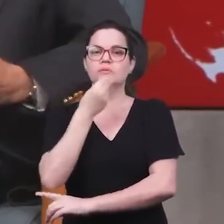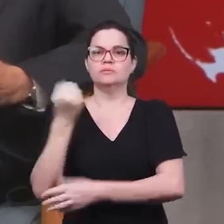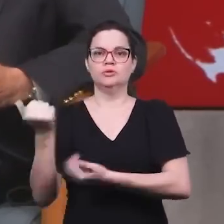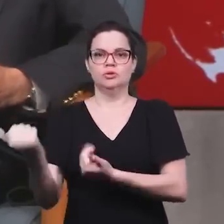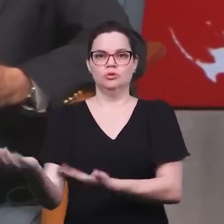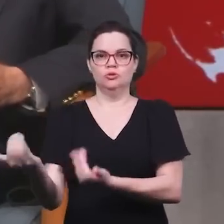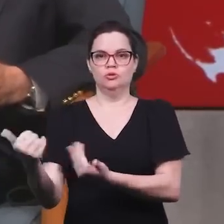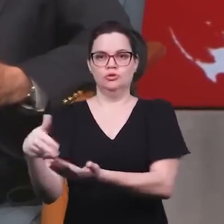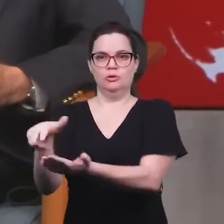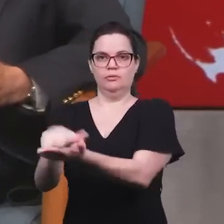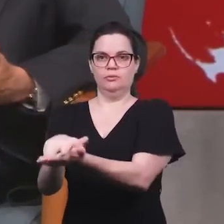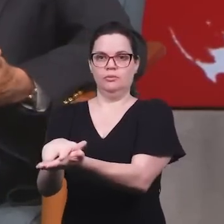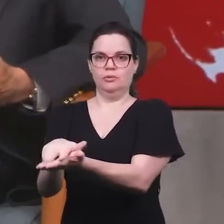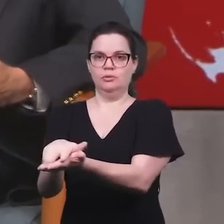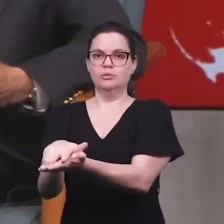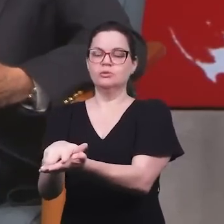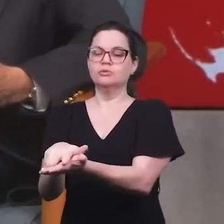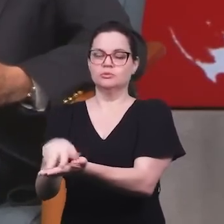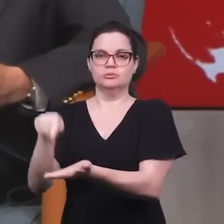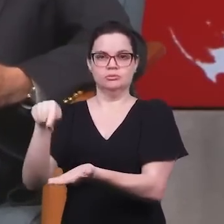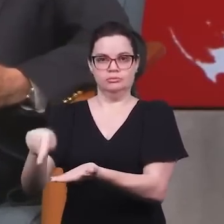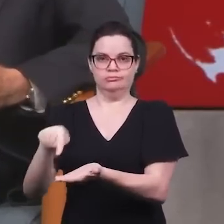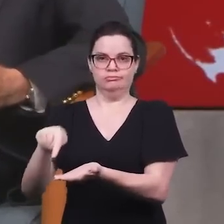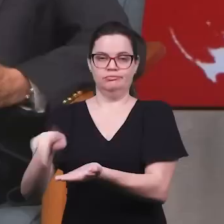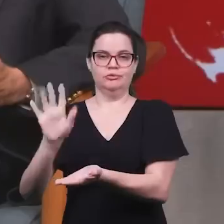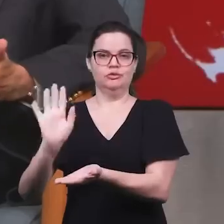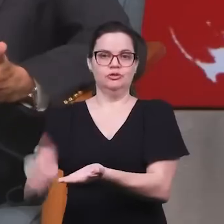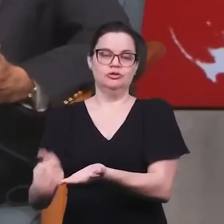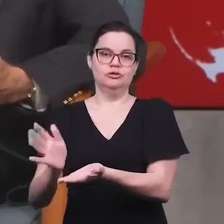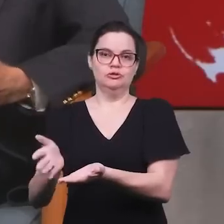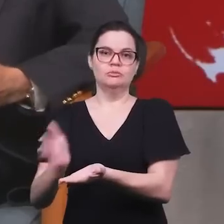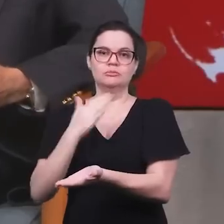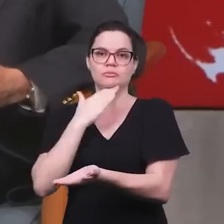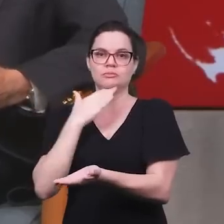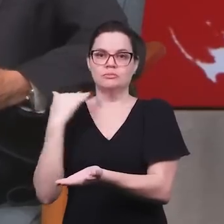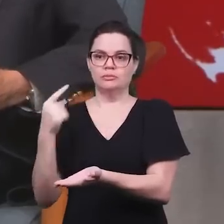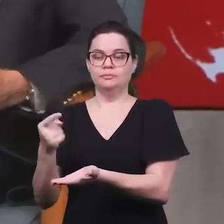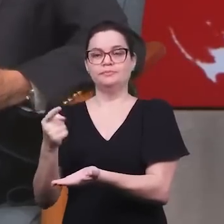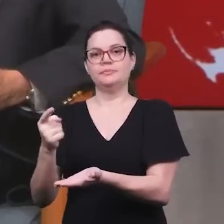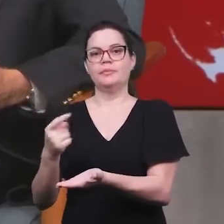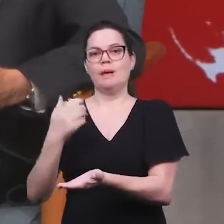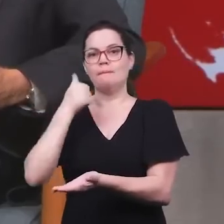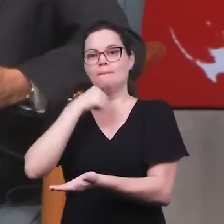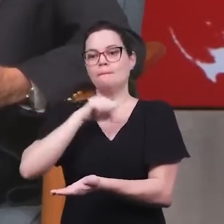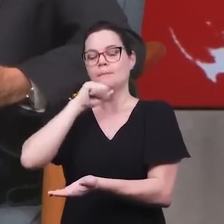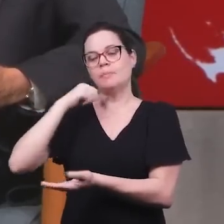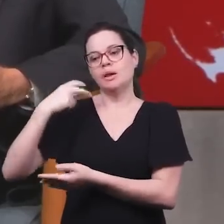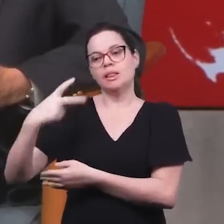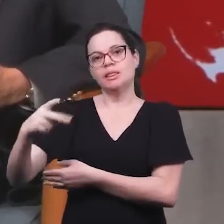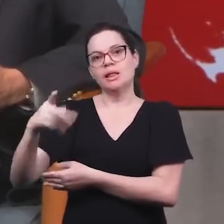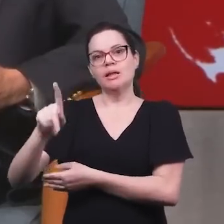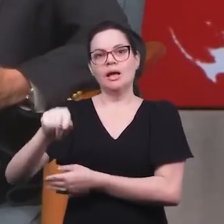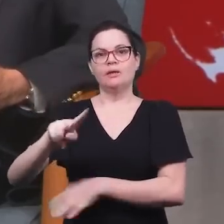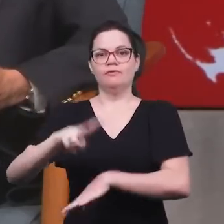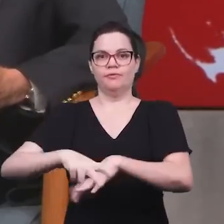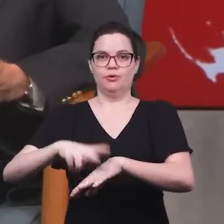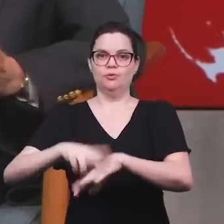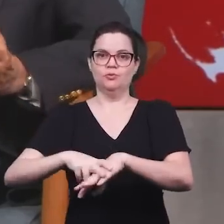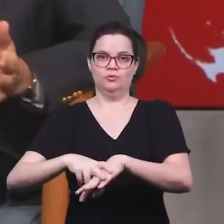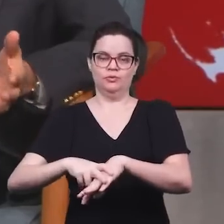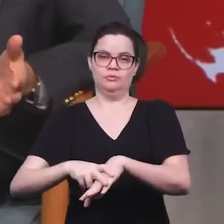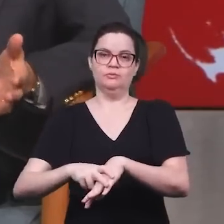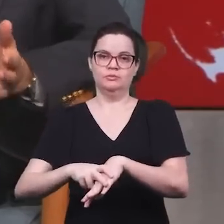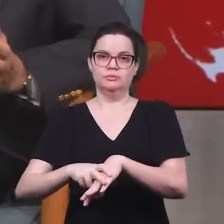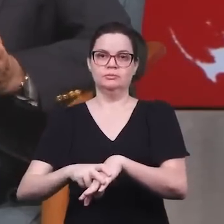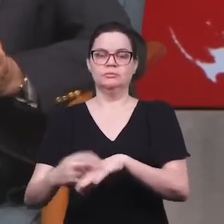para sepultamento um jovem que havia falecido. E ele era filho de uma viúva.